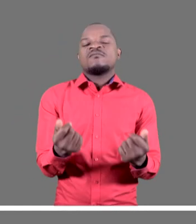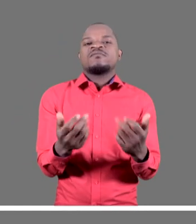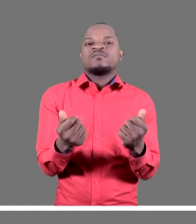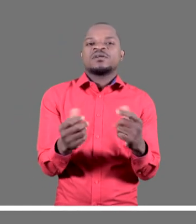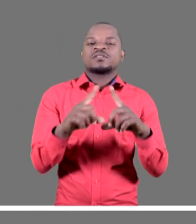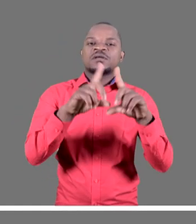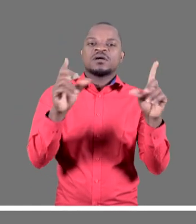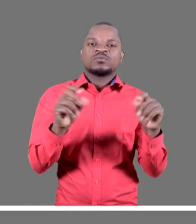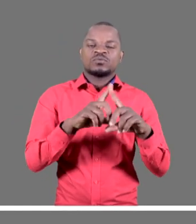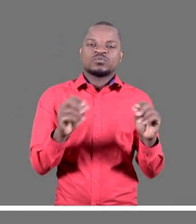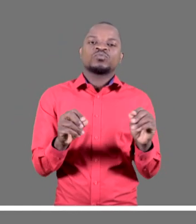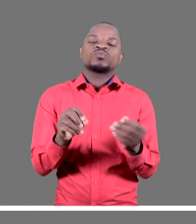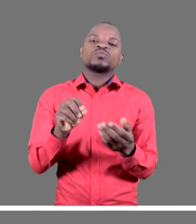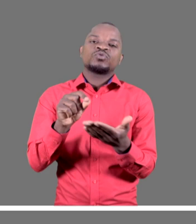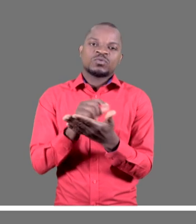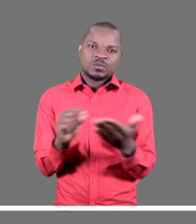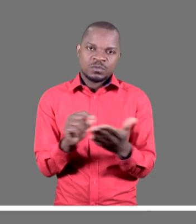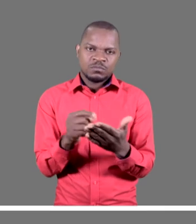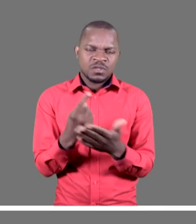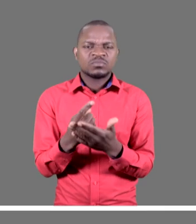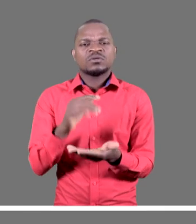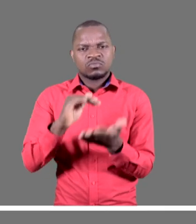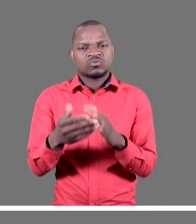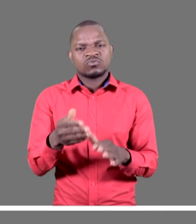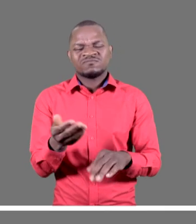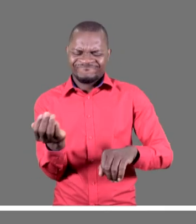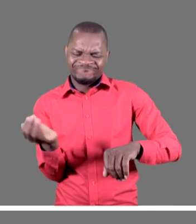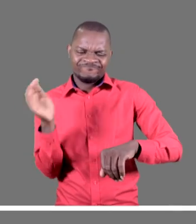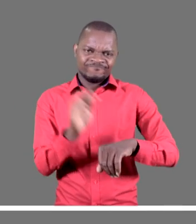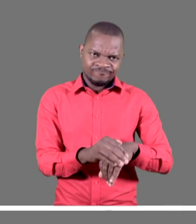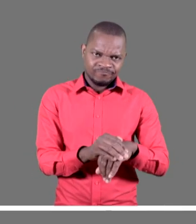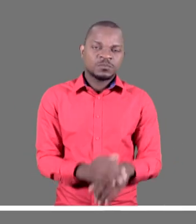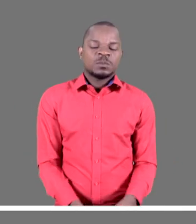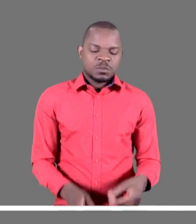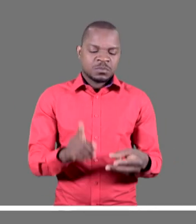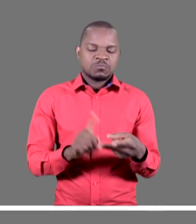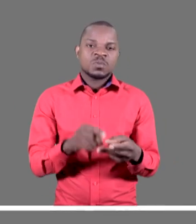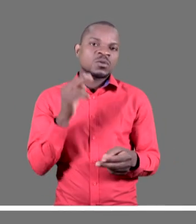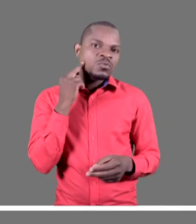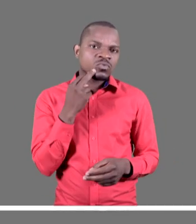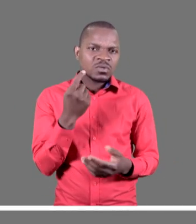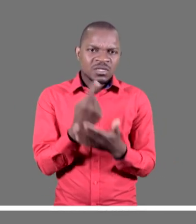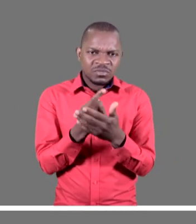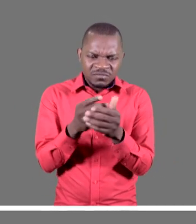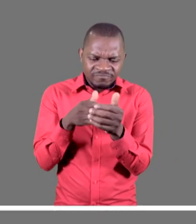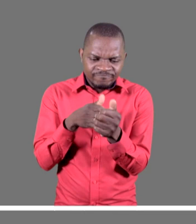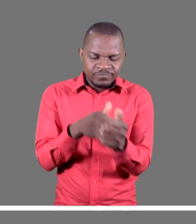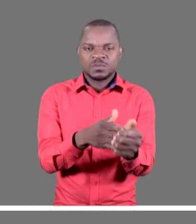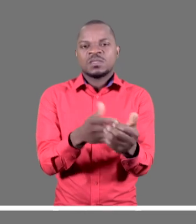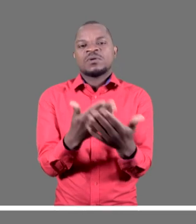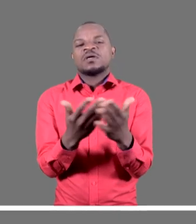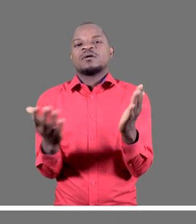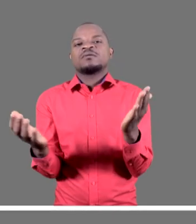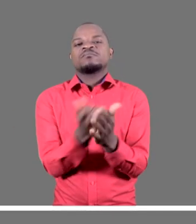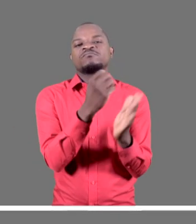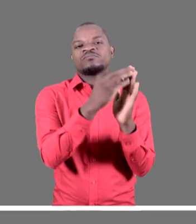assimilação da matéria que for dada dentro da sala. O professor tem que estar capacitado. O surdo também deve ter acompanhamento para melhor resultado dentro